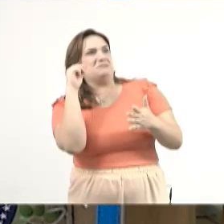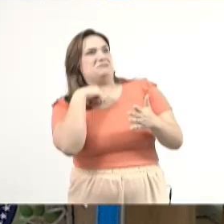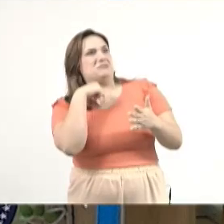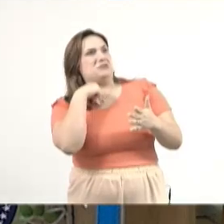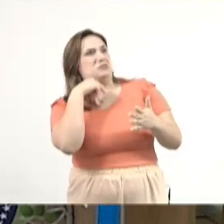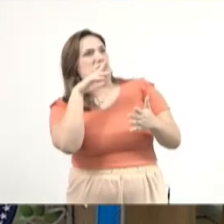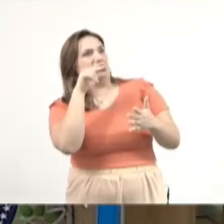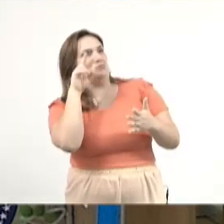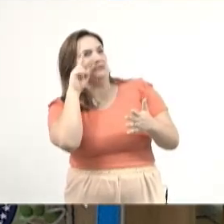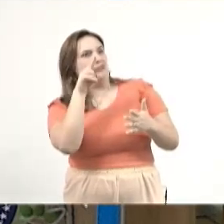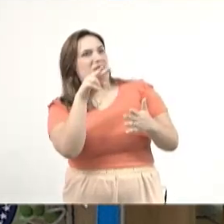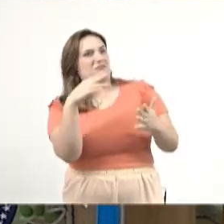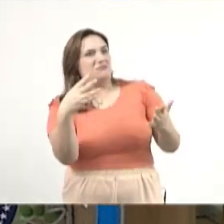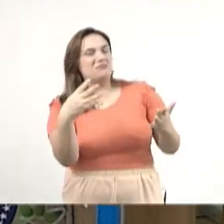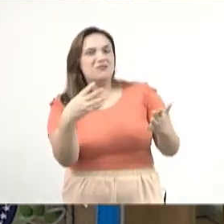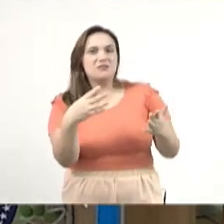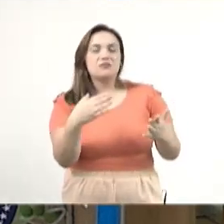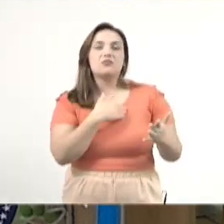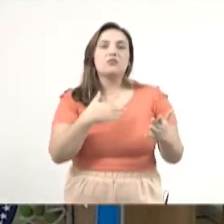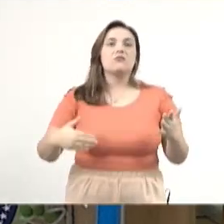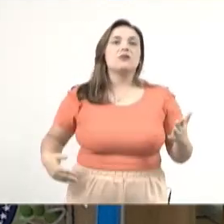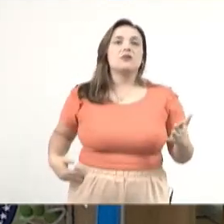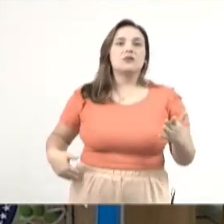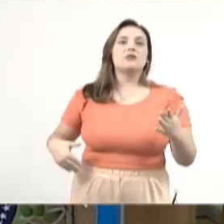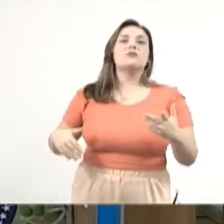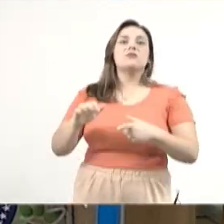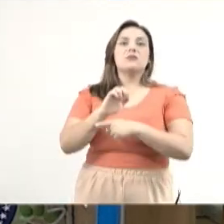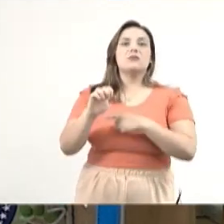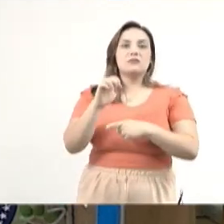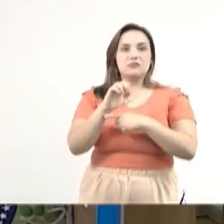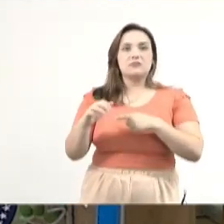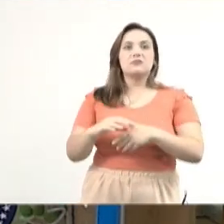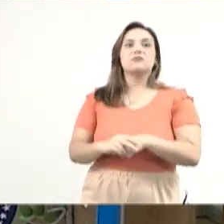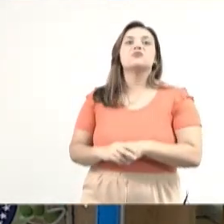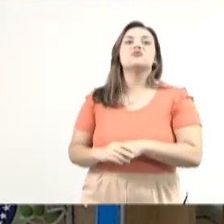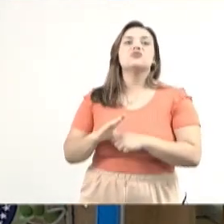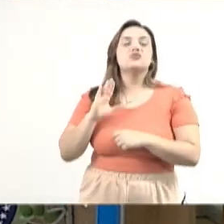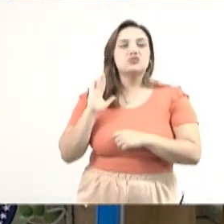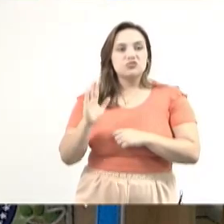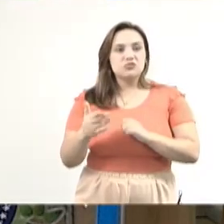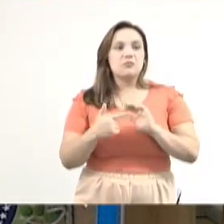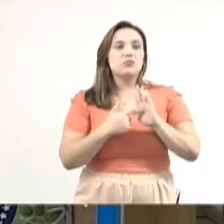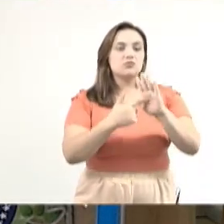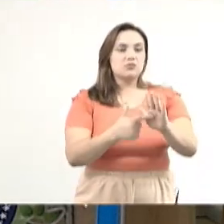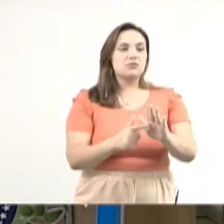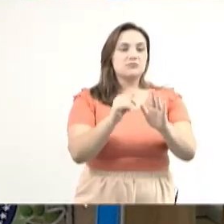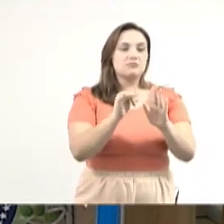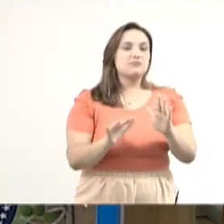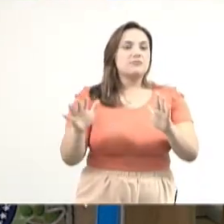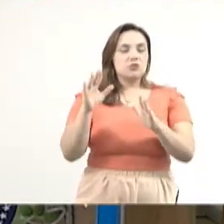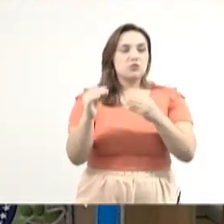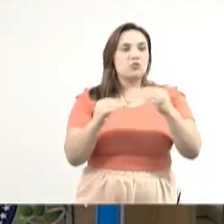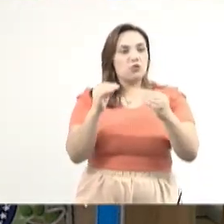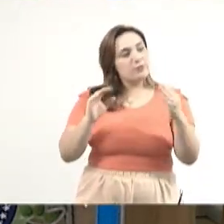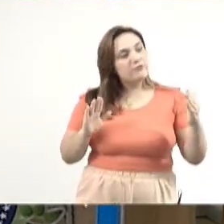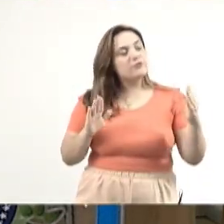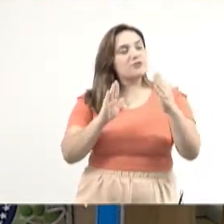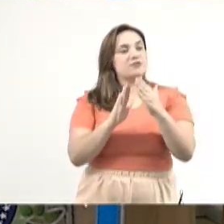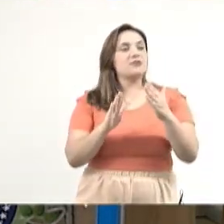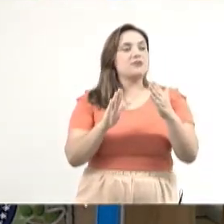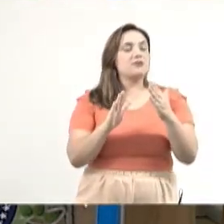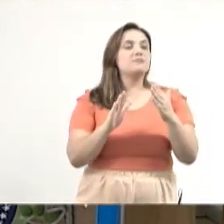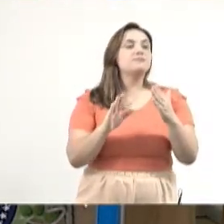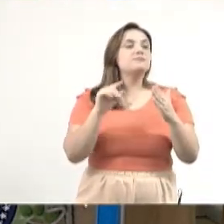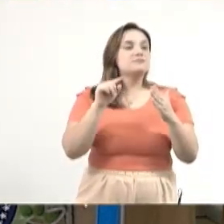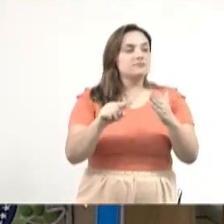situação dessa ainda, né? O governo do estado, ao longo do fim de semana, divulgou inclusive imagens do enfrentamento aos